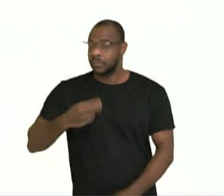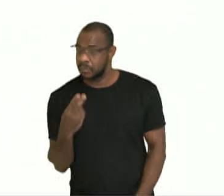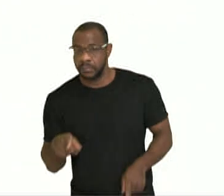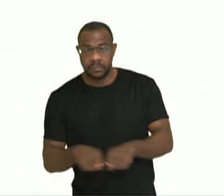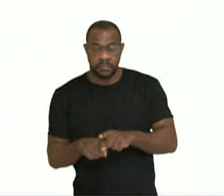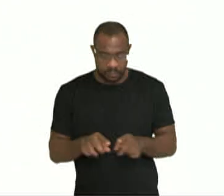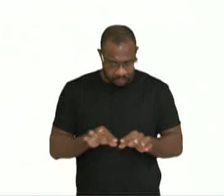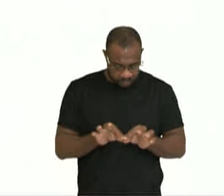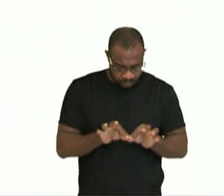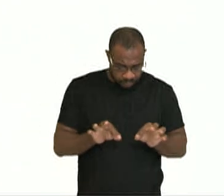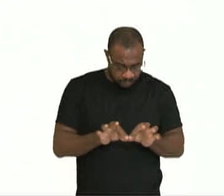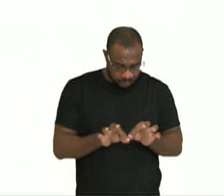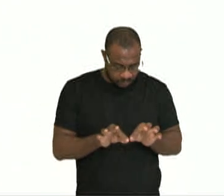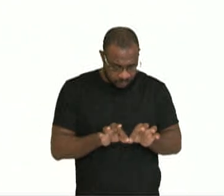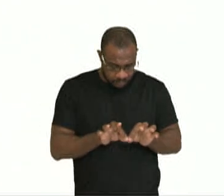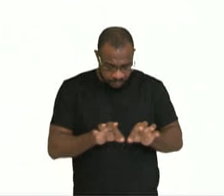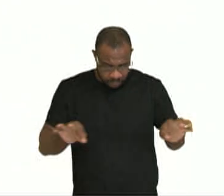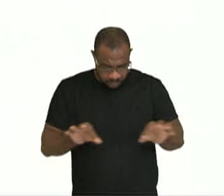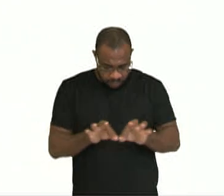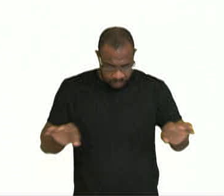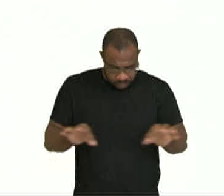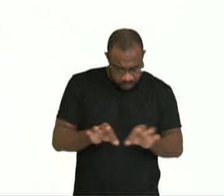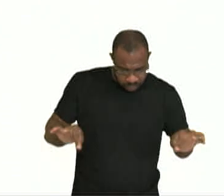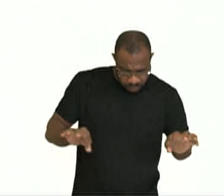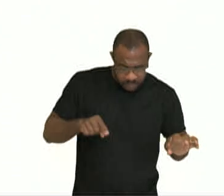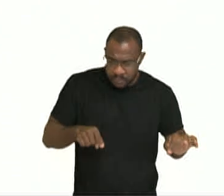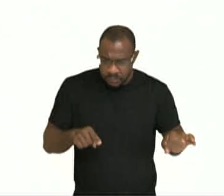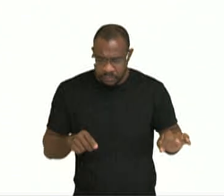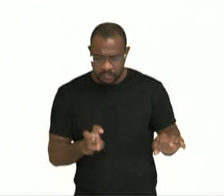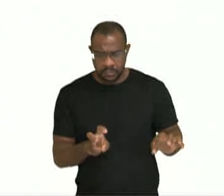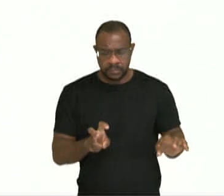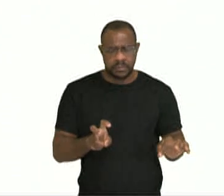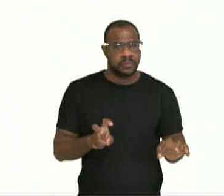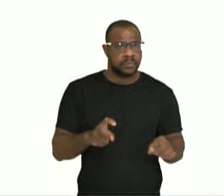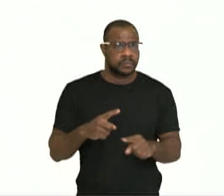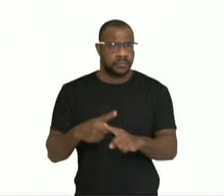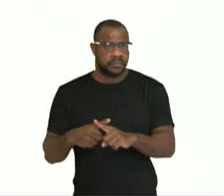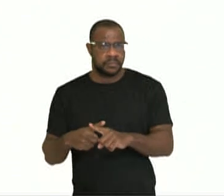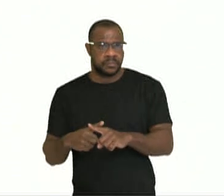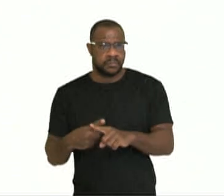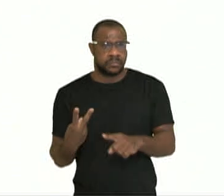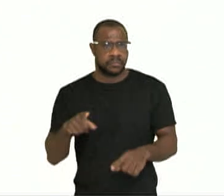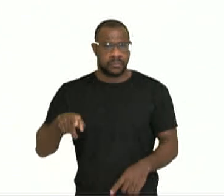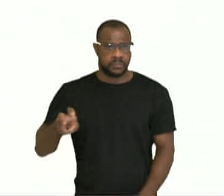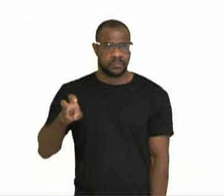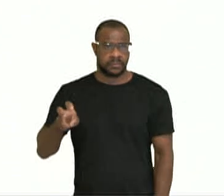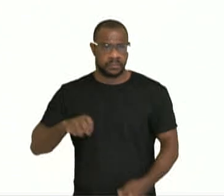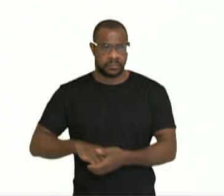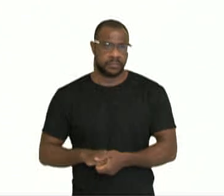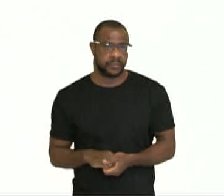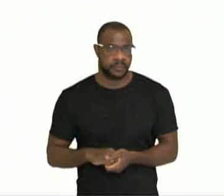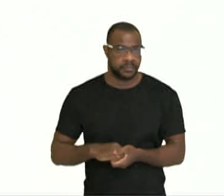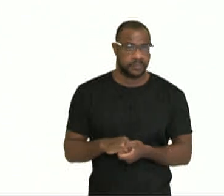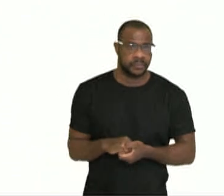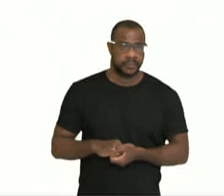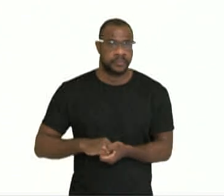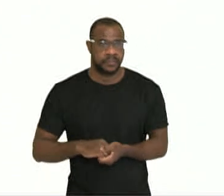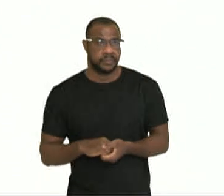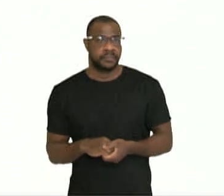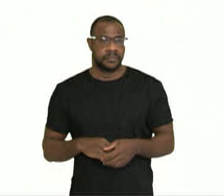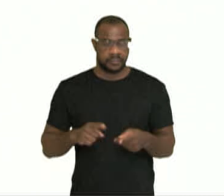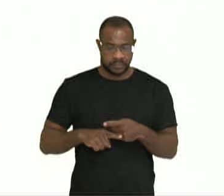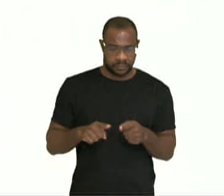seu comprimento será 5 vezes x, em que o x pode ser uma largura arbitrária, mas é proporcional a 5.